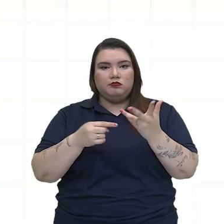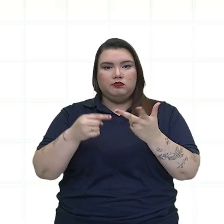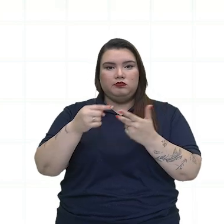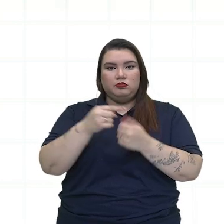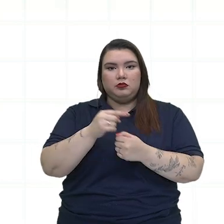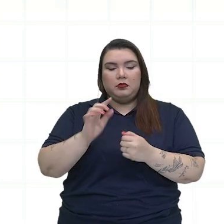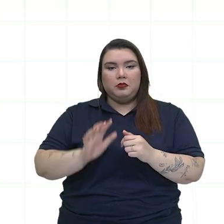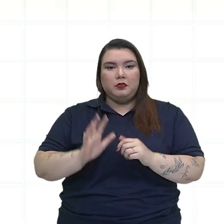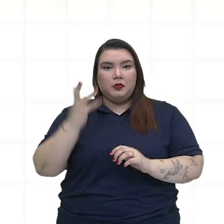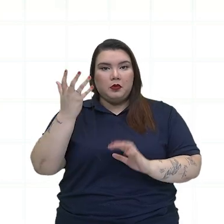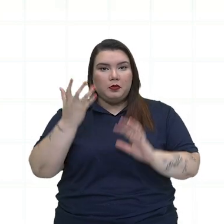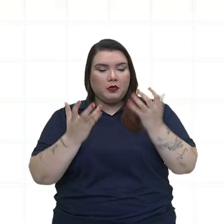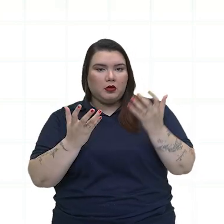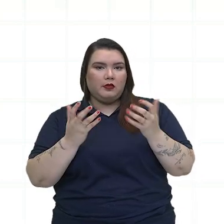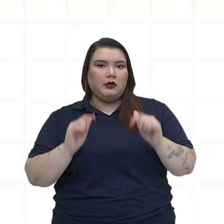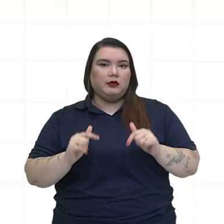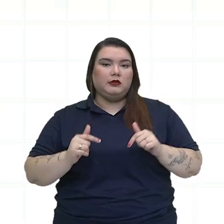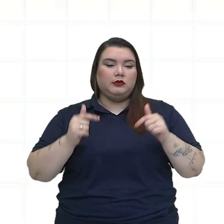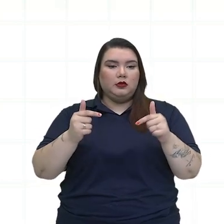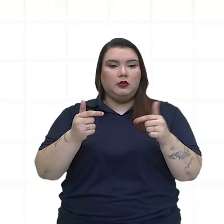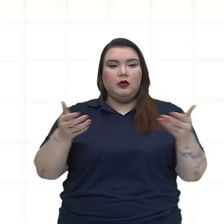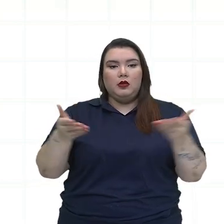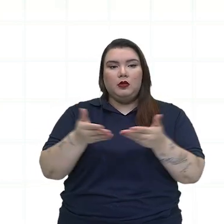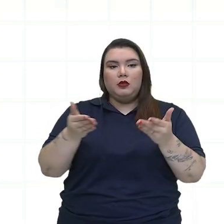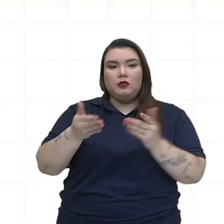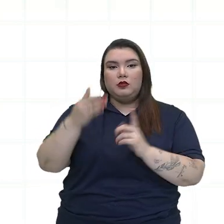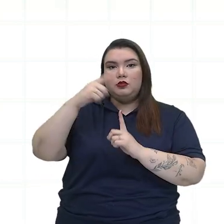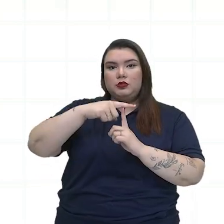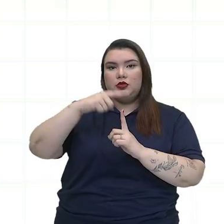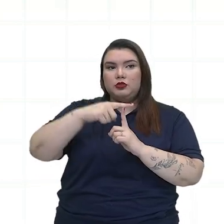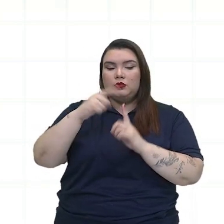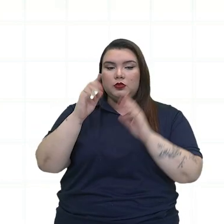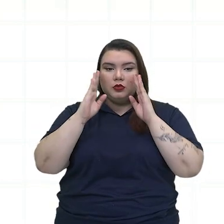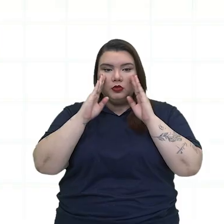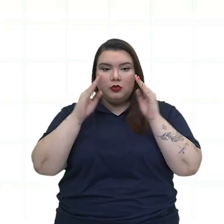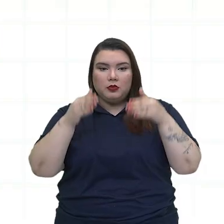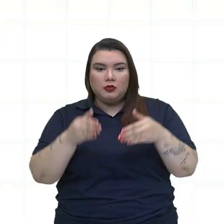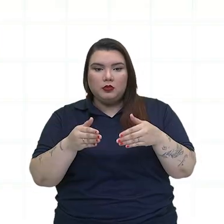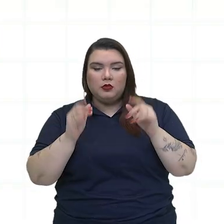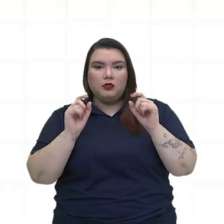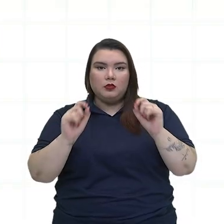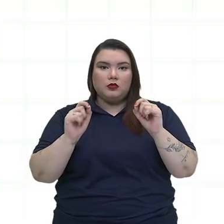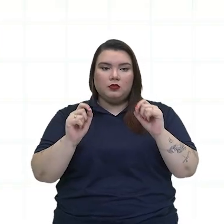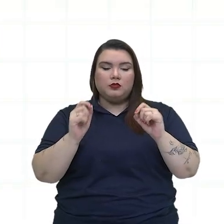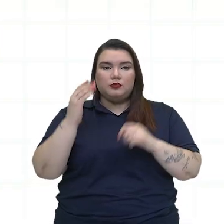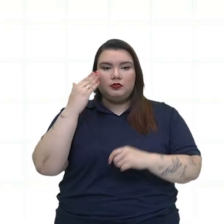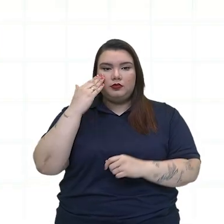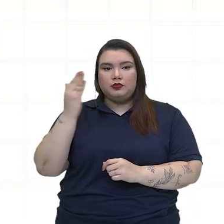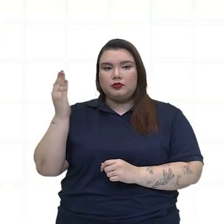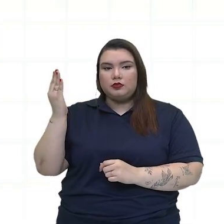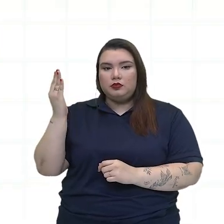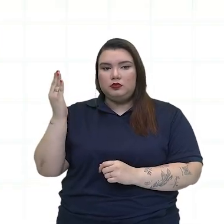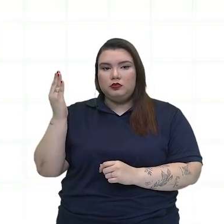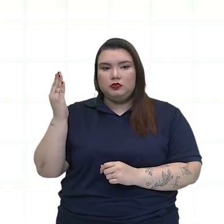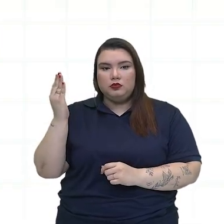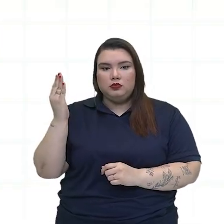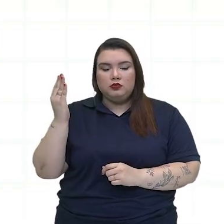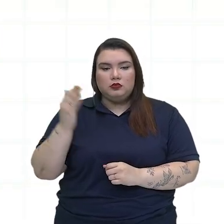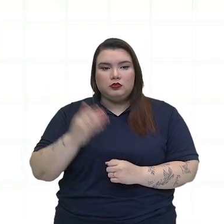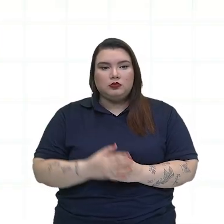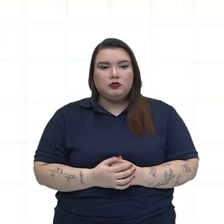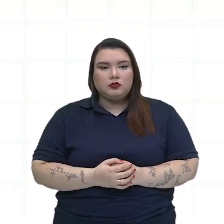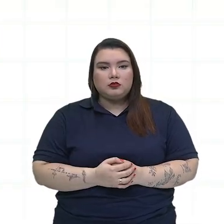essas situações, e vamos então a um tipo específico de verbo, que é o action